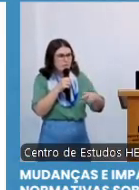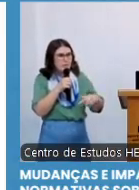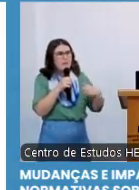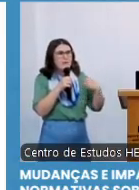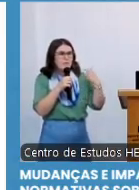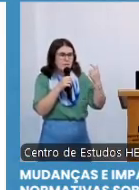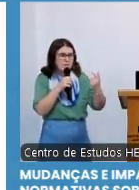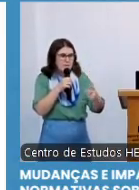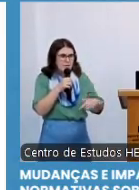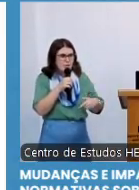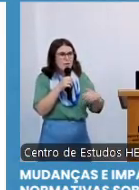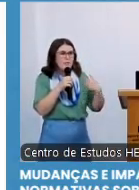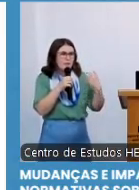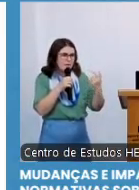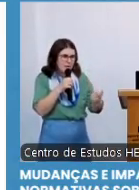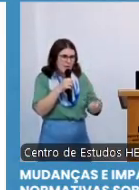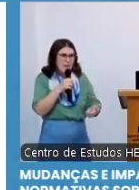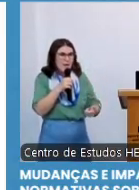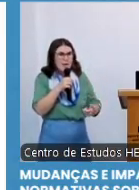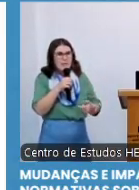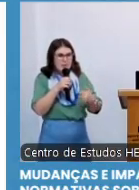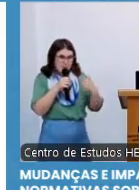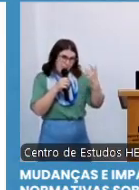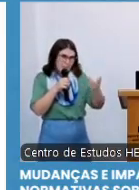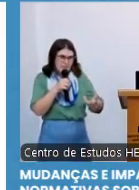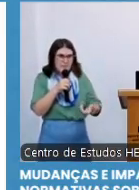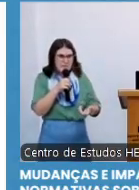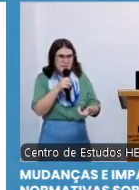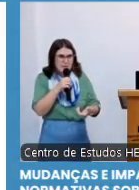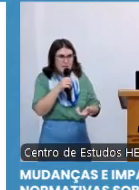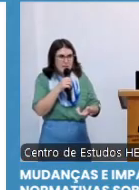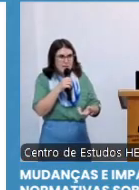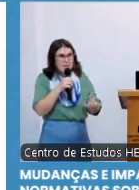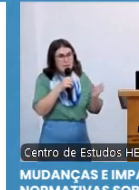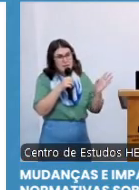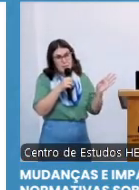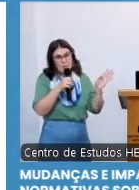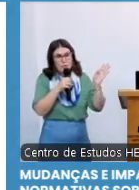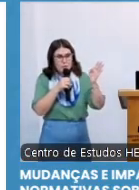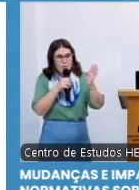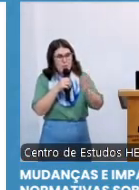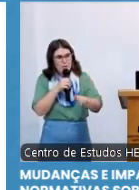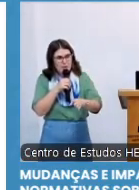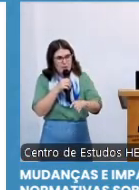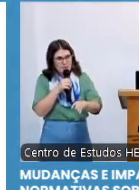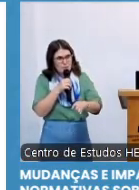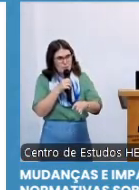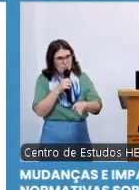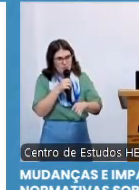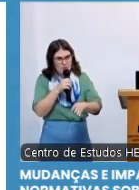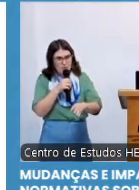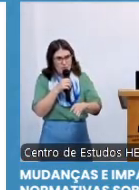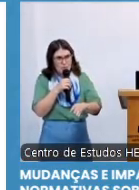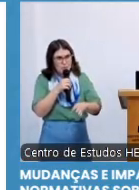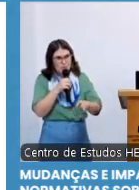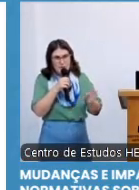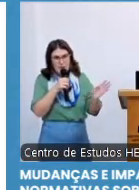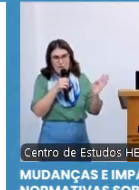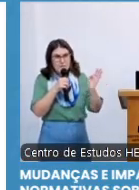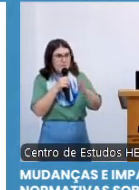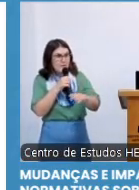com seres humanos, pesquisa científica e pesquisa clínica, depois, no decorrer do